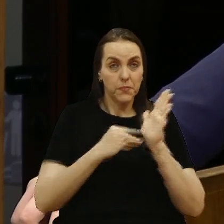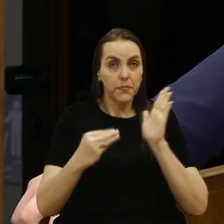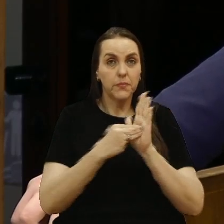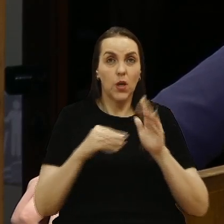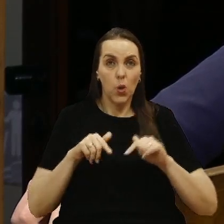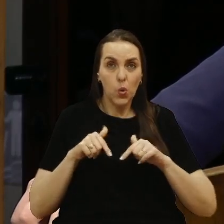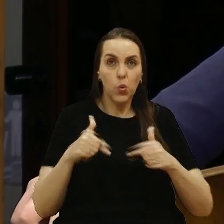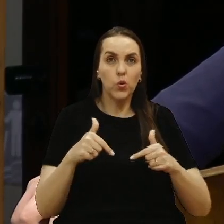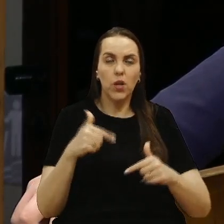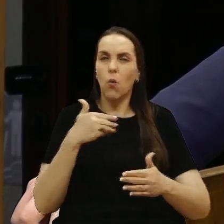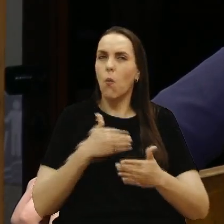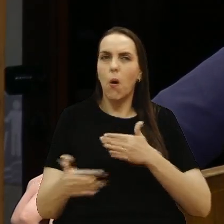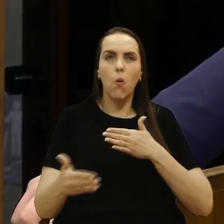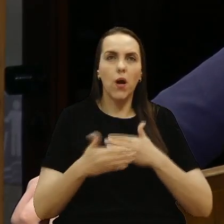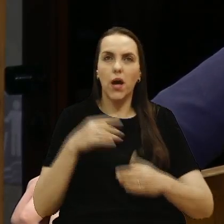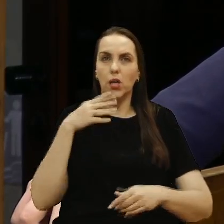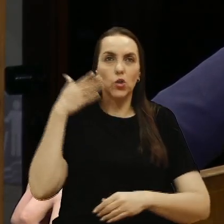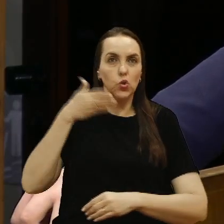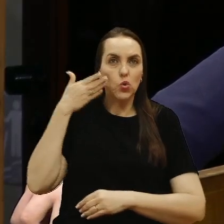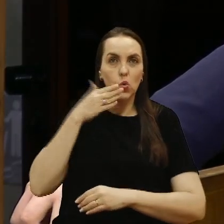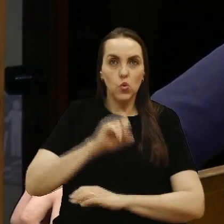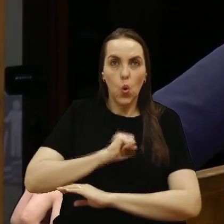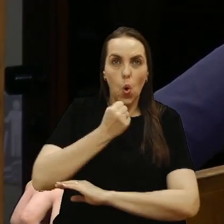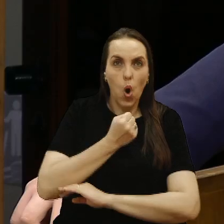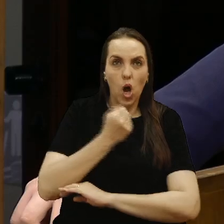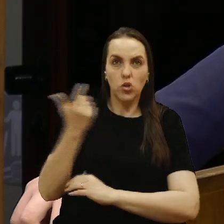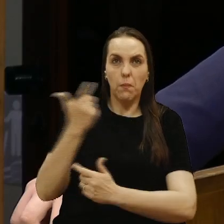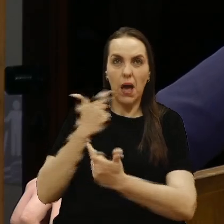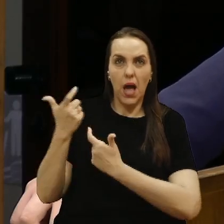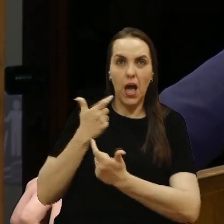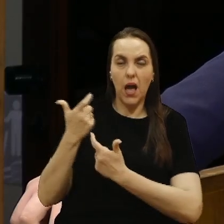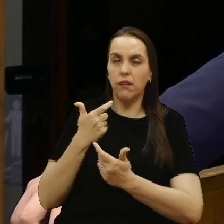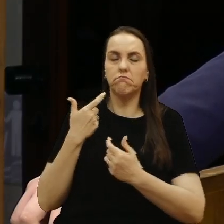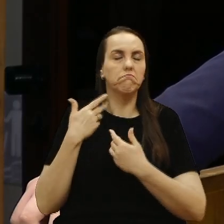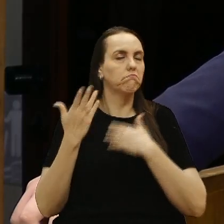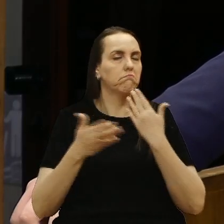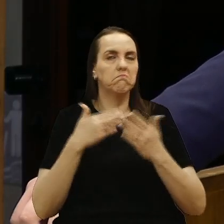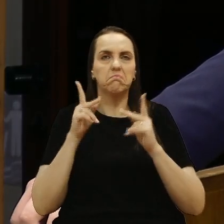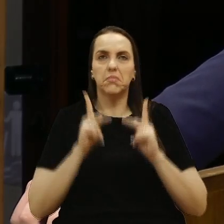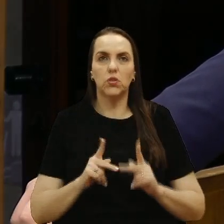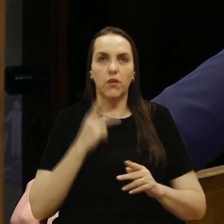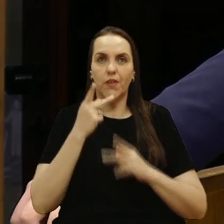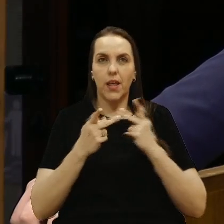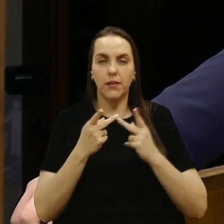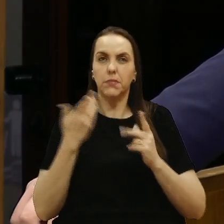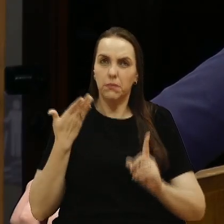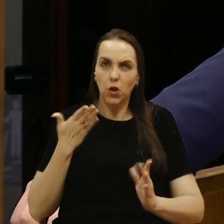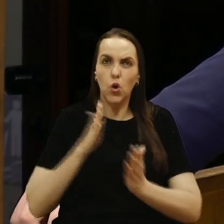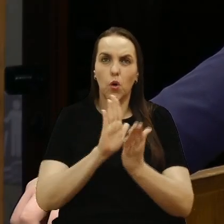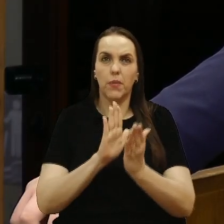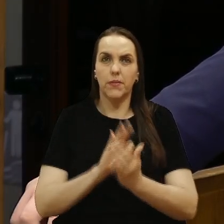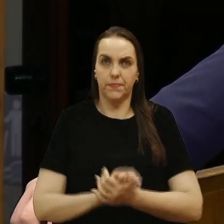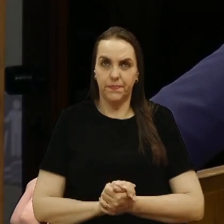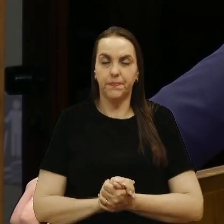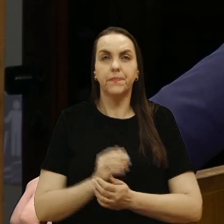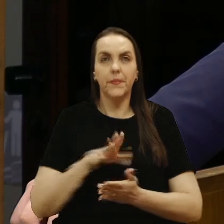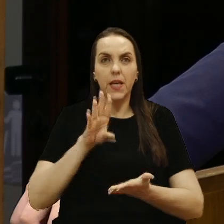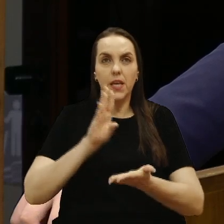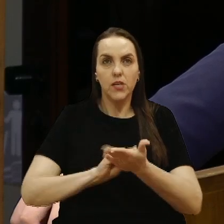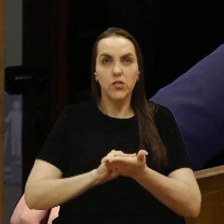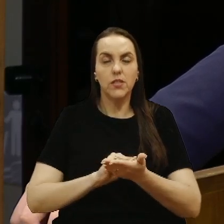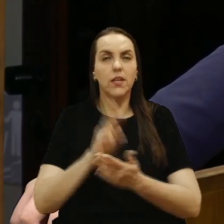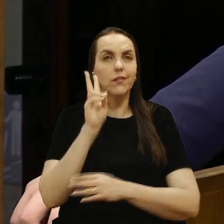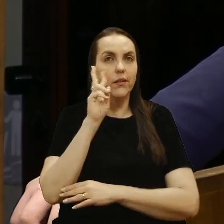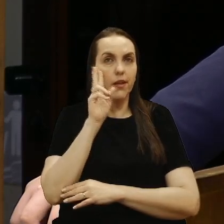o discurso de ódio, seja de quem for, venha de quem vier, precisamos combater. Então, deixar registrado isso e lembrar,